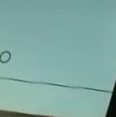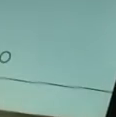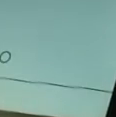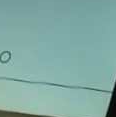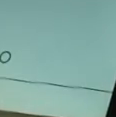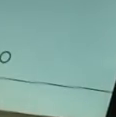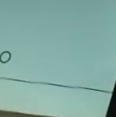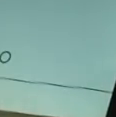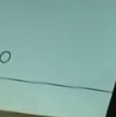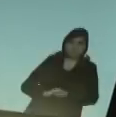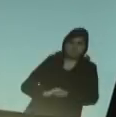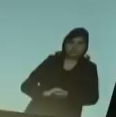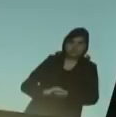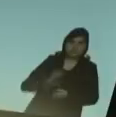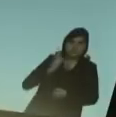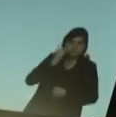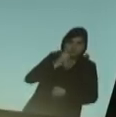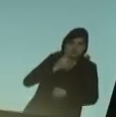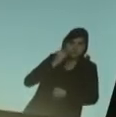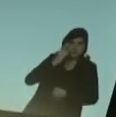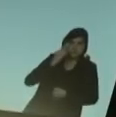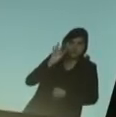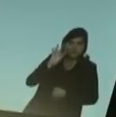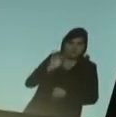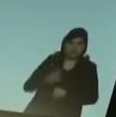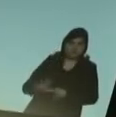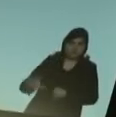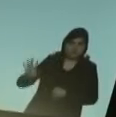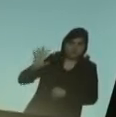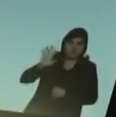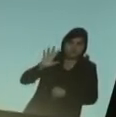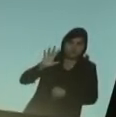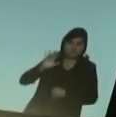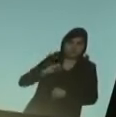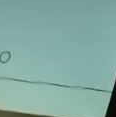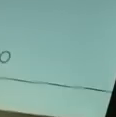Você pode manter o que já está posto lá atrás, mas você não pode colocar novos